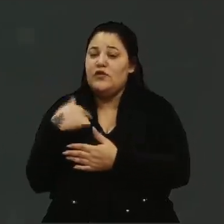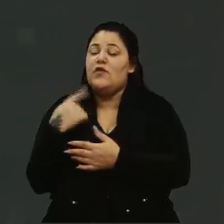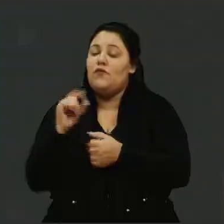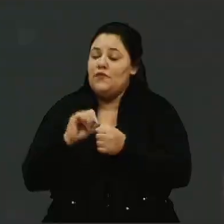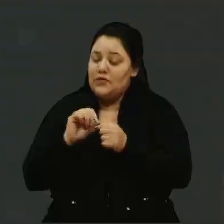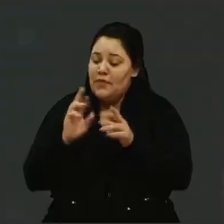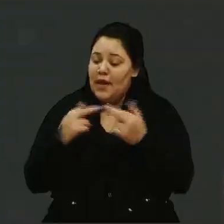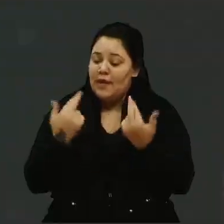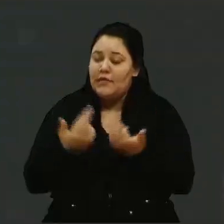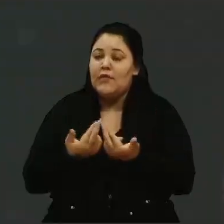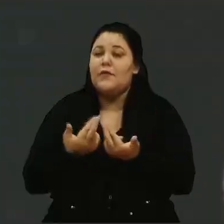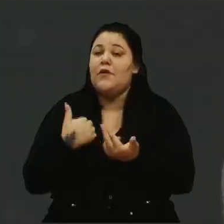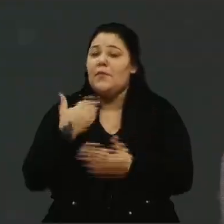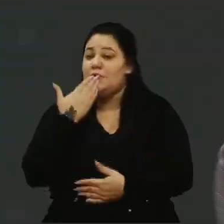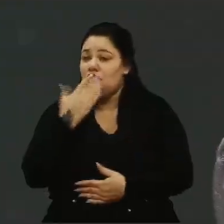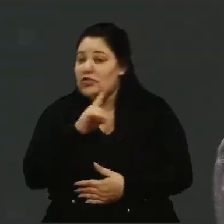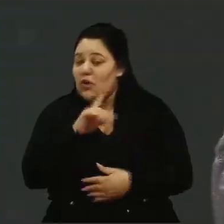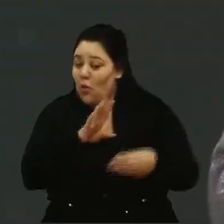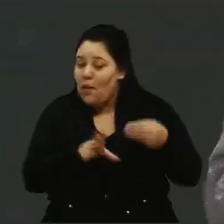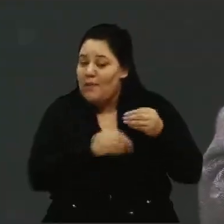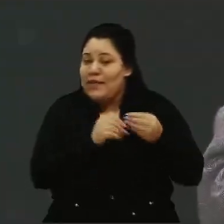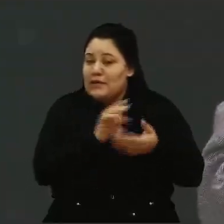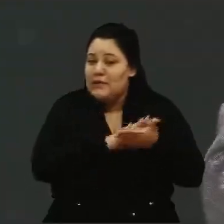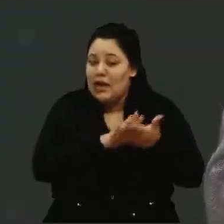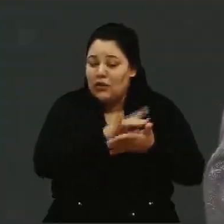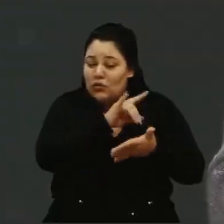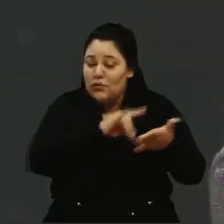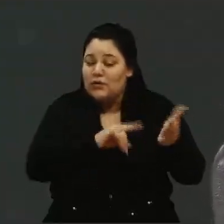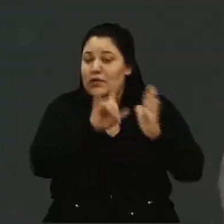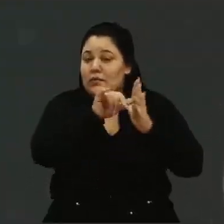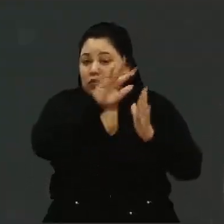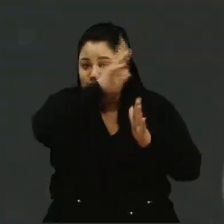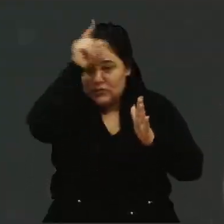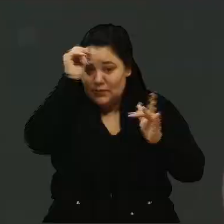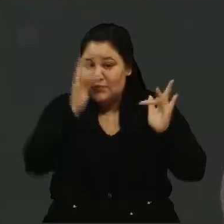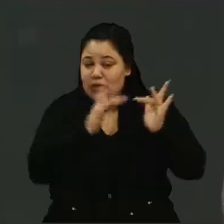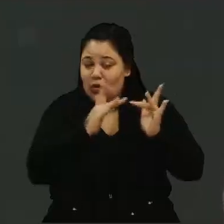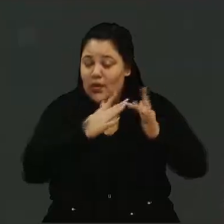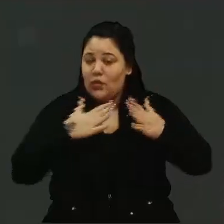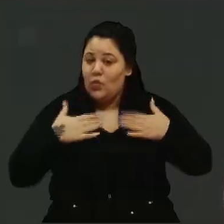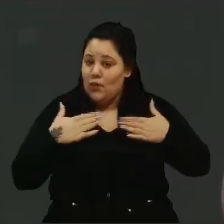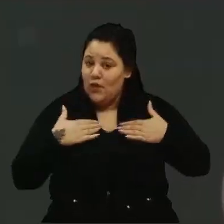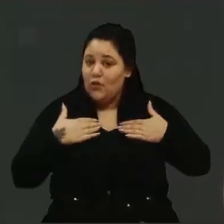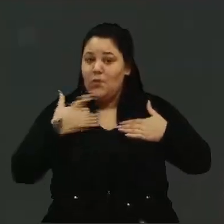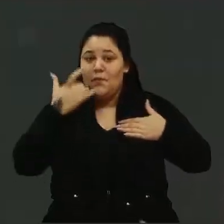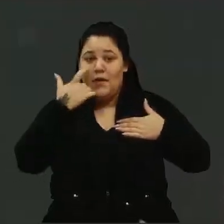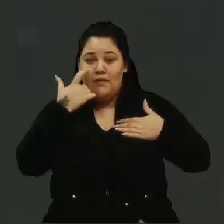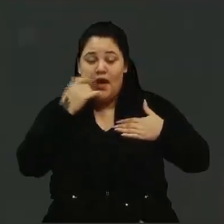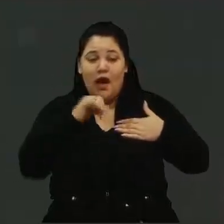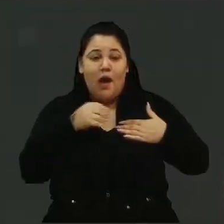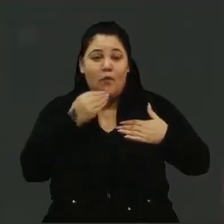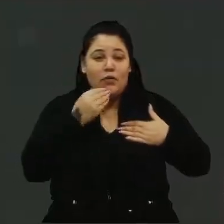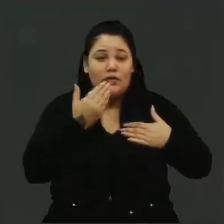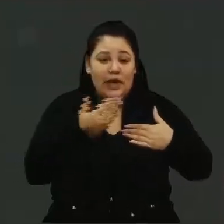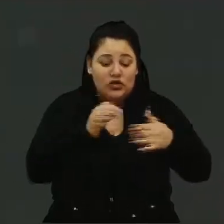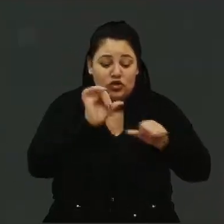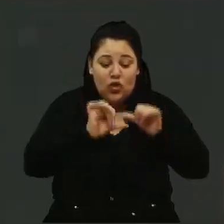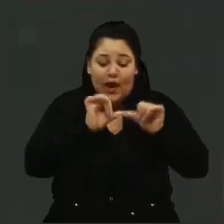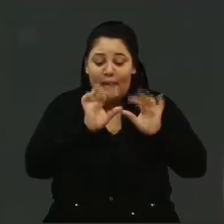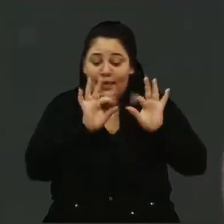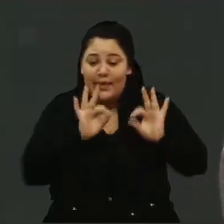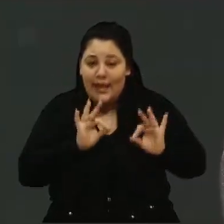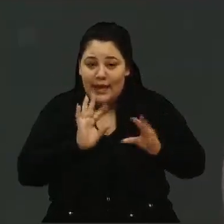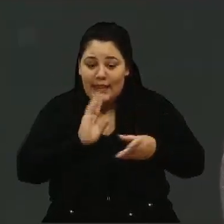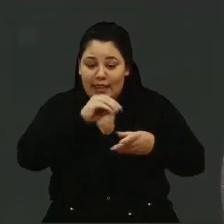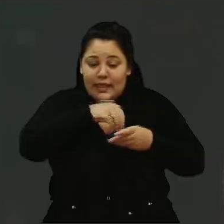apresentada emenda aditiva, que o município posteriormente iria entrar em contato comigo para que nós verificássemos a possibilidade de uma alteração oriunda do